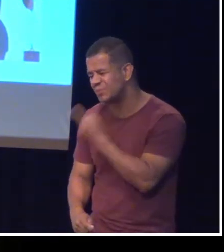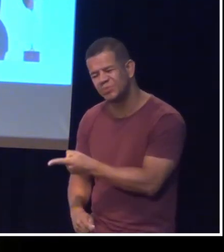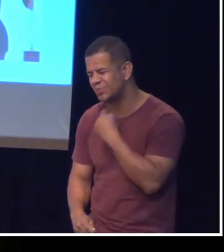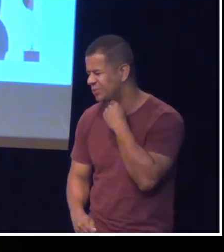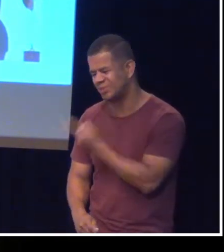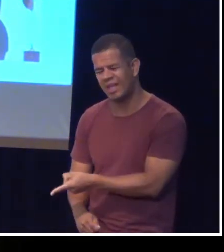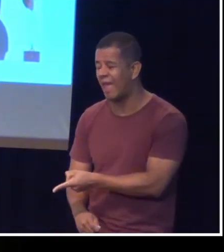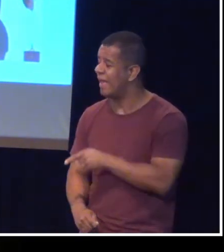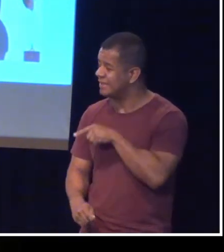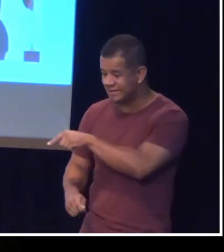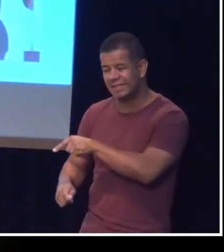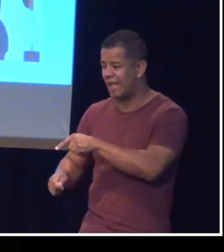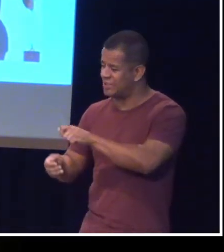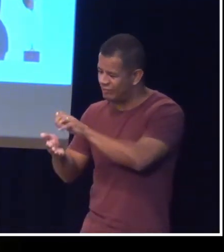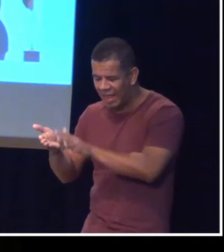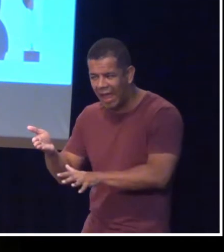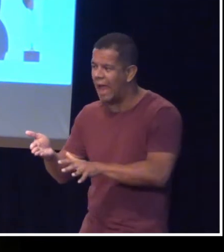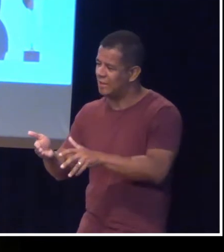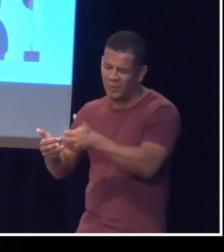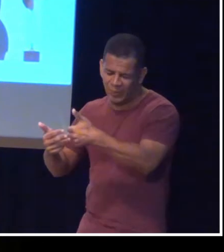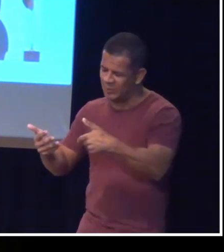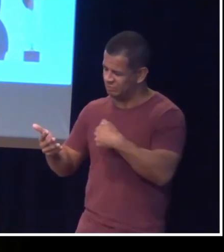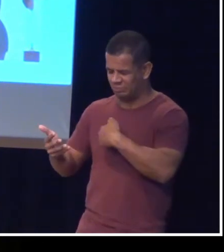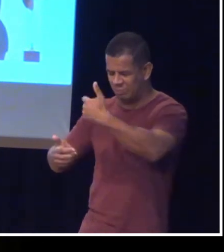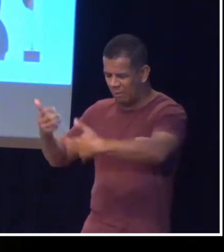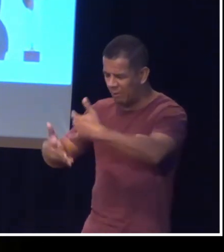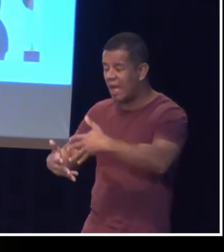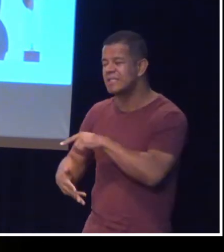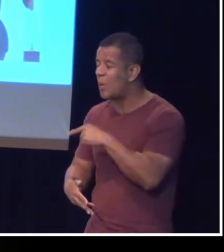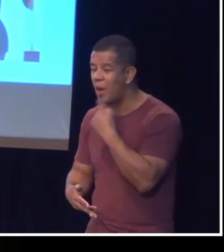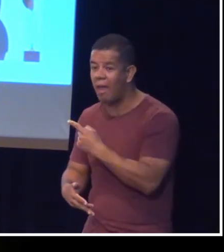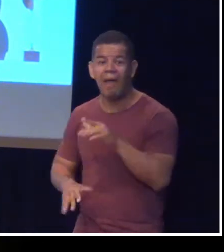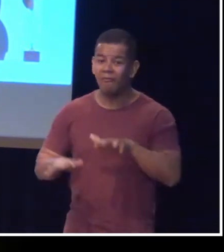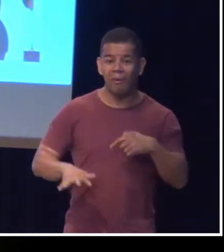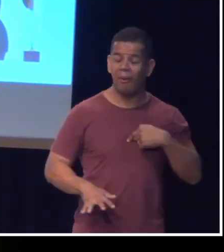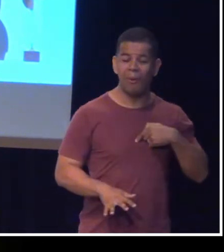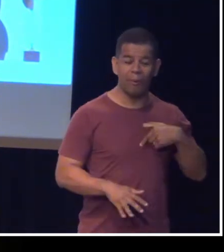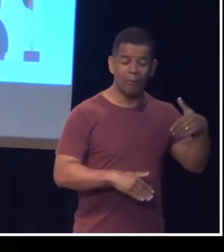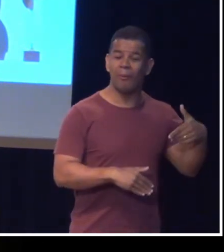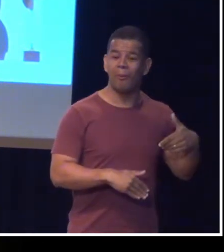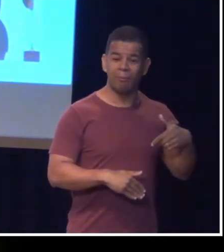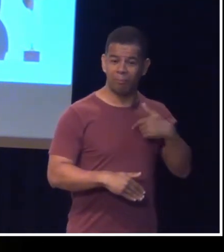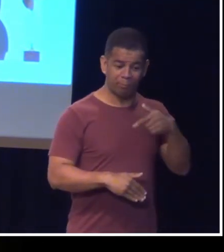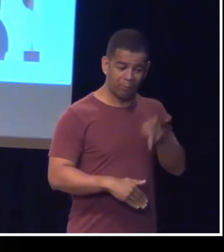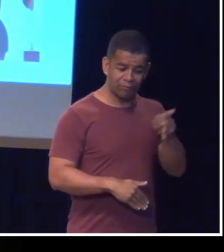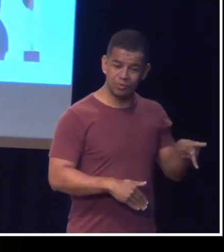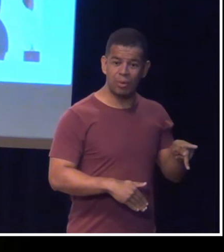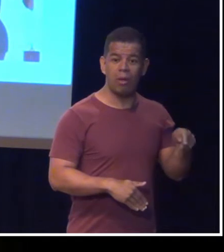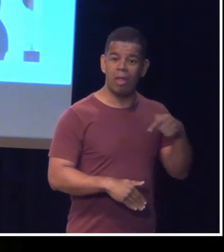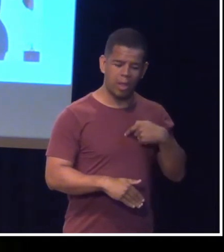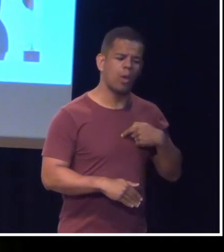de exercer uma atividade que nem eu mesmo, enquanto professor, fiz. Né? Eu faço avaliação e eu não faço a minha avaliação, eu aplico para o